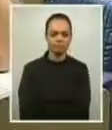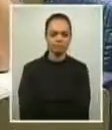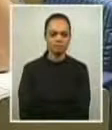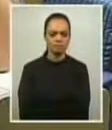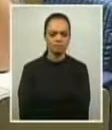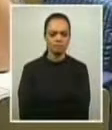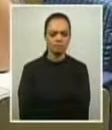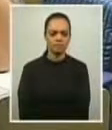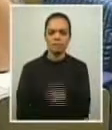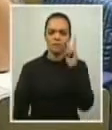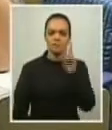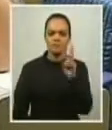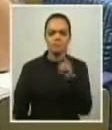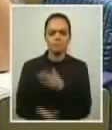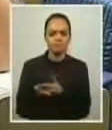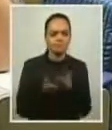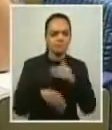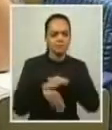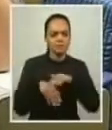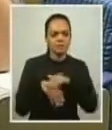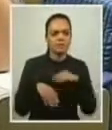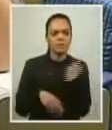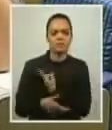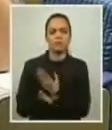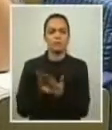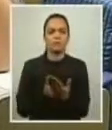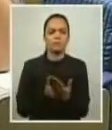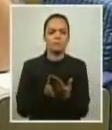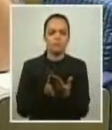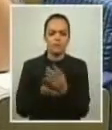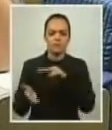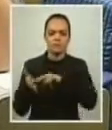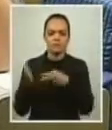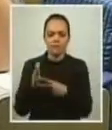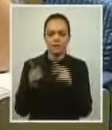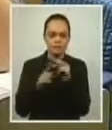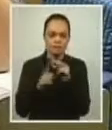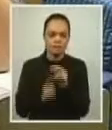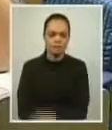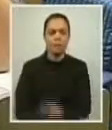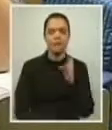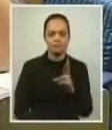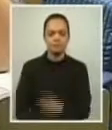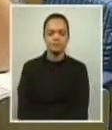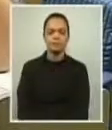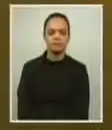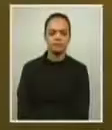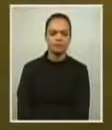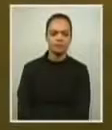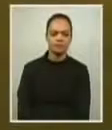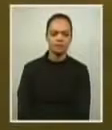e vamos ver aqui para poder interagir a gente partir da definição etimológica de representação é